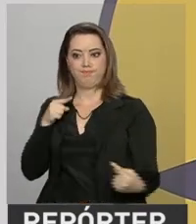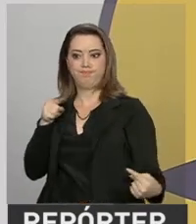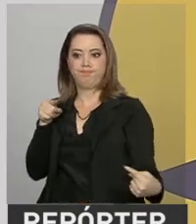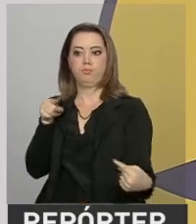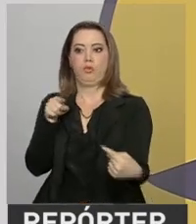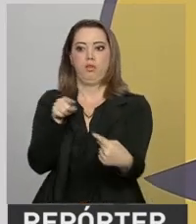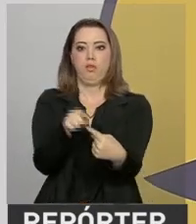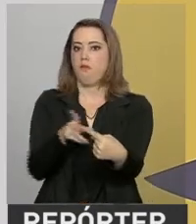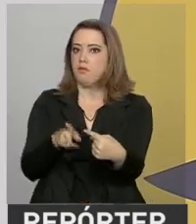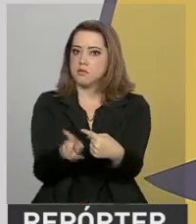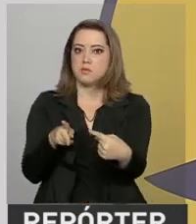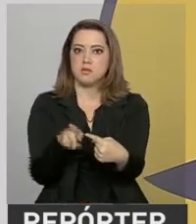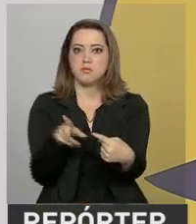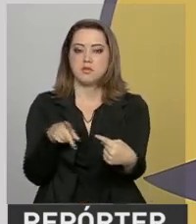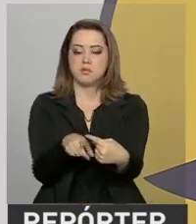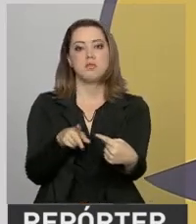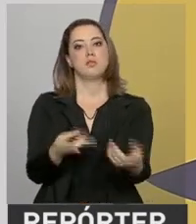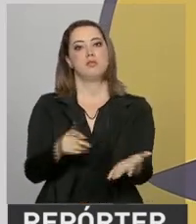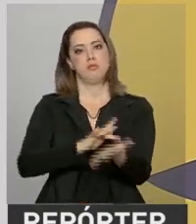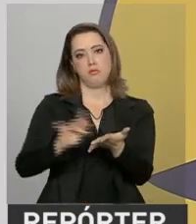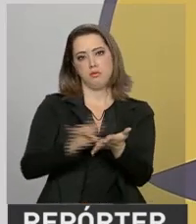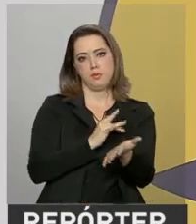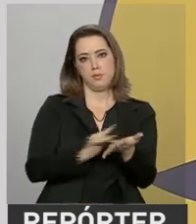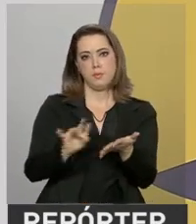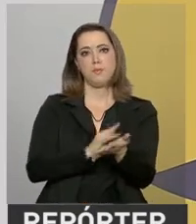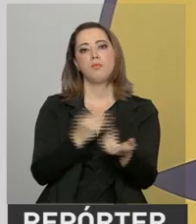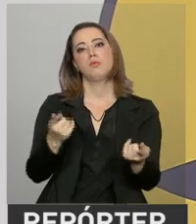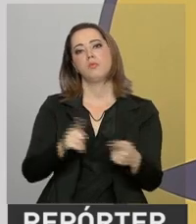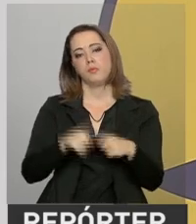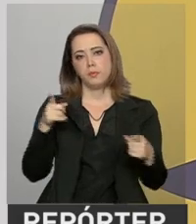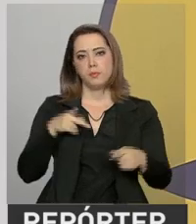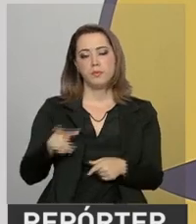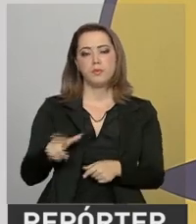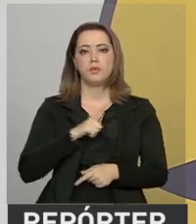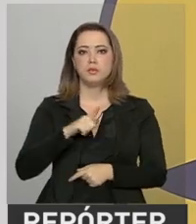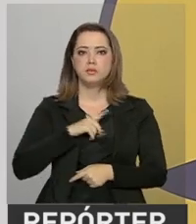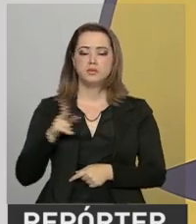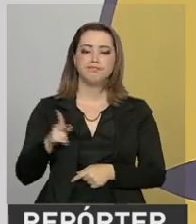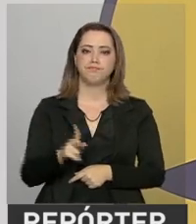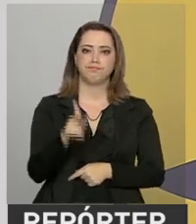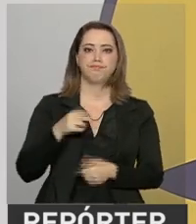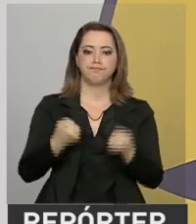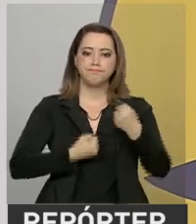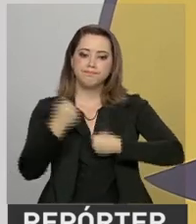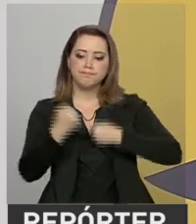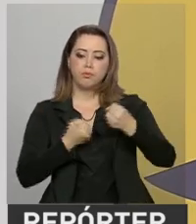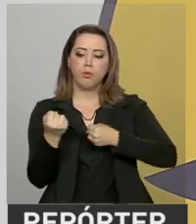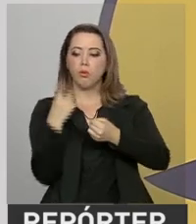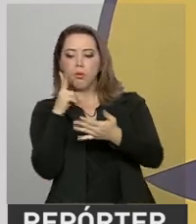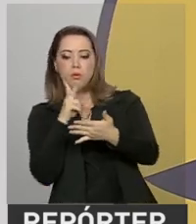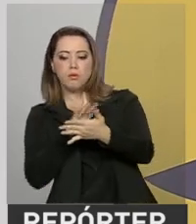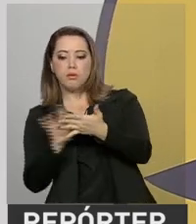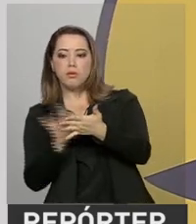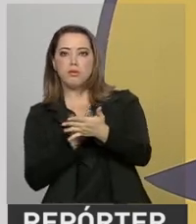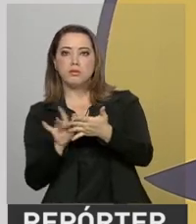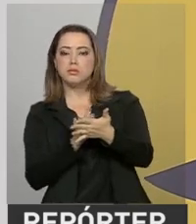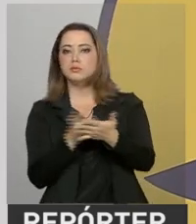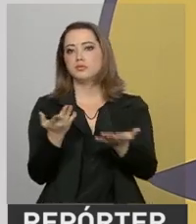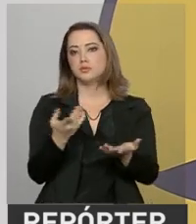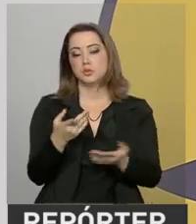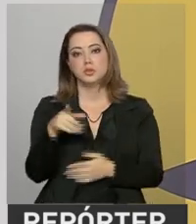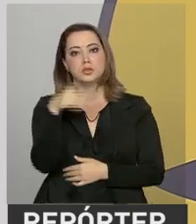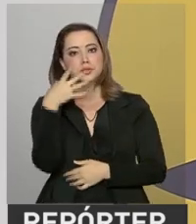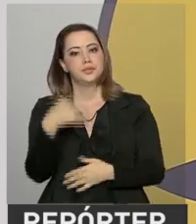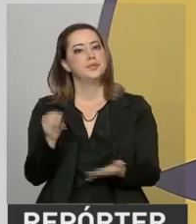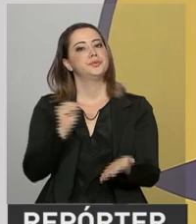tempo todo e h uma indisciplina também por causa dos motoristas em relação a isso né então há uma falta de atenção generalizada